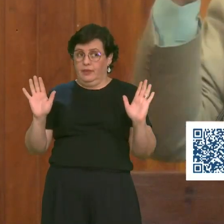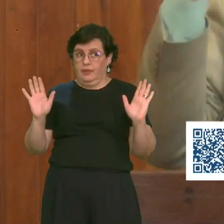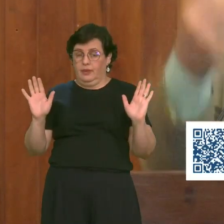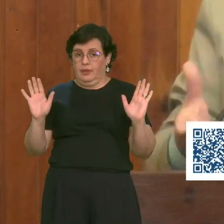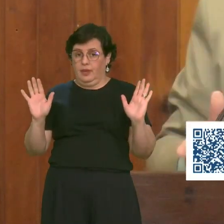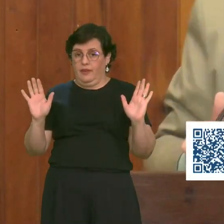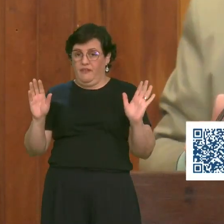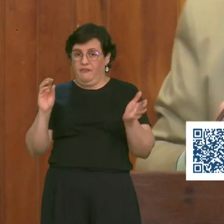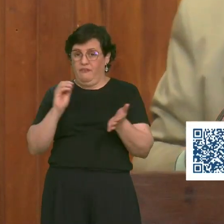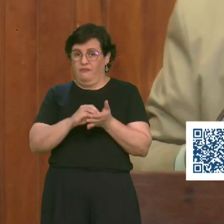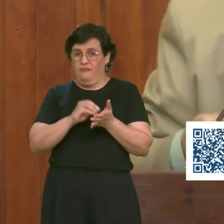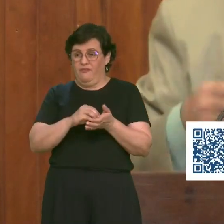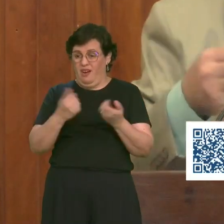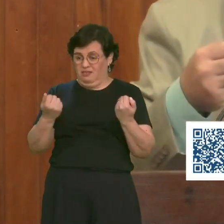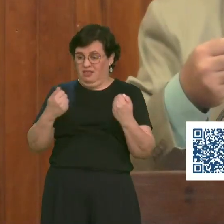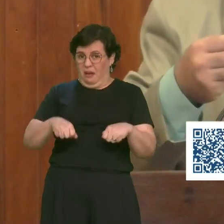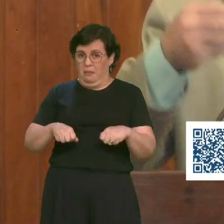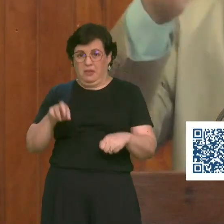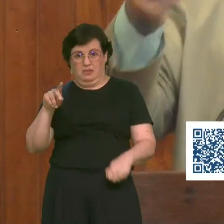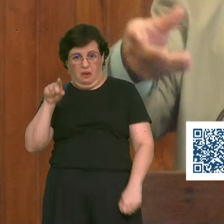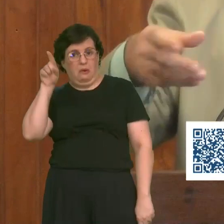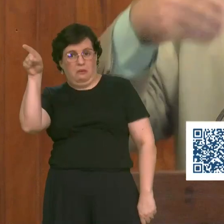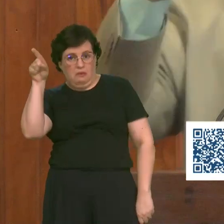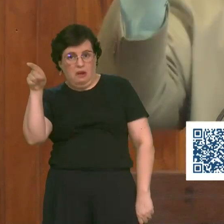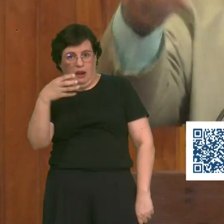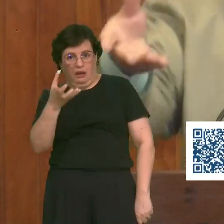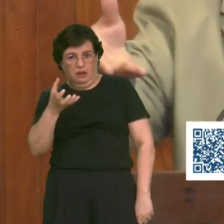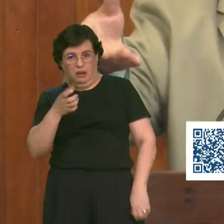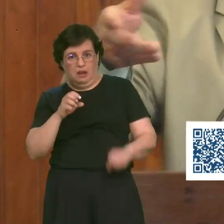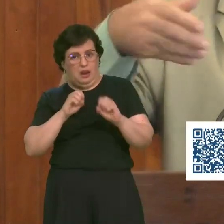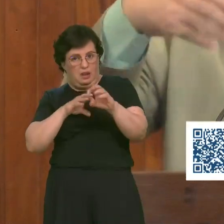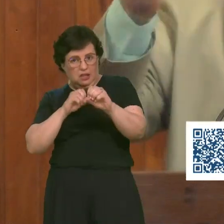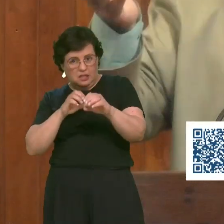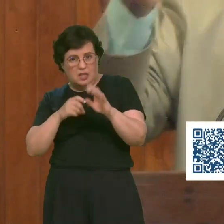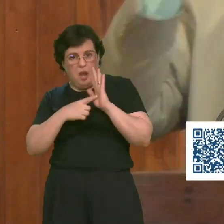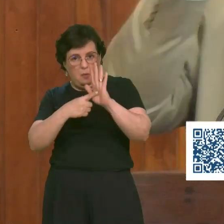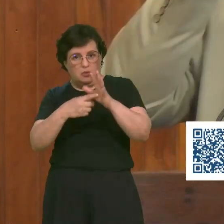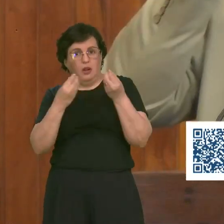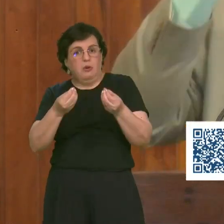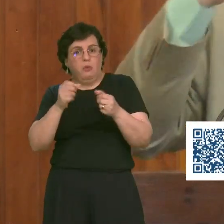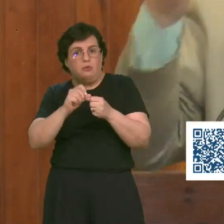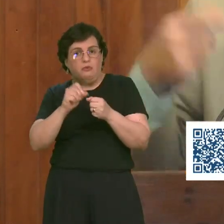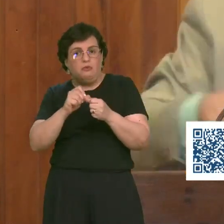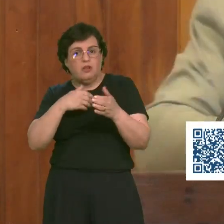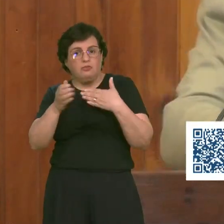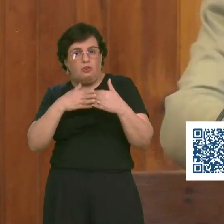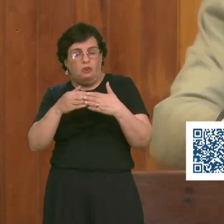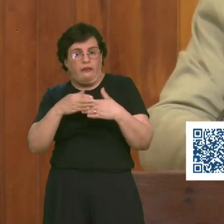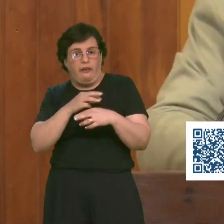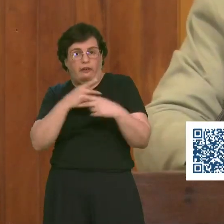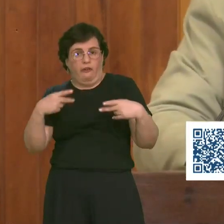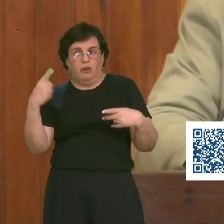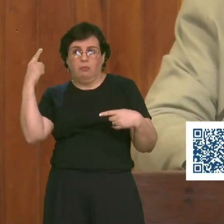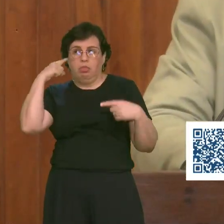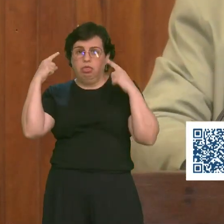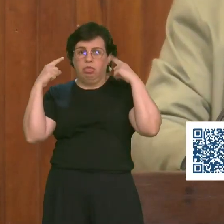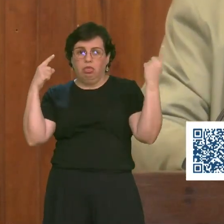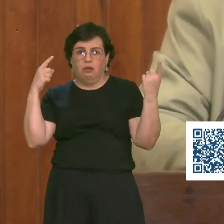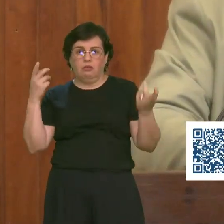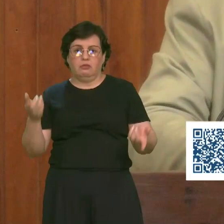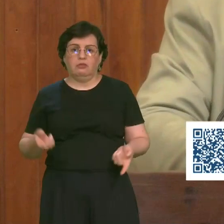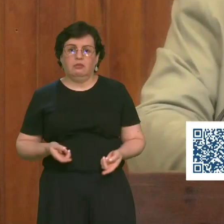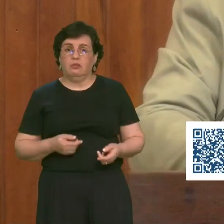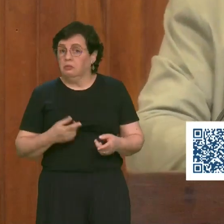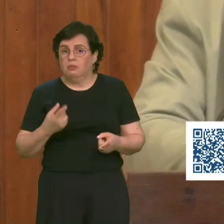uma incompetente como ela querer ensinar ou demonstrar como deve ser feito qualquer coisa tem que entrar pelo visto é pelo outro porque ela não dá conta